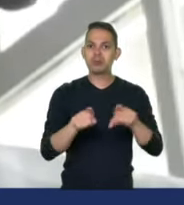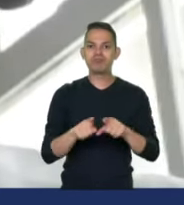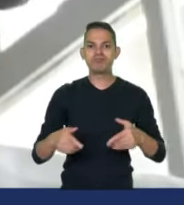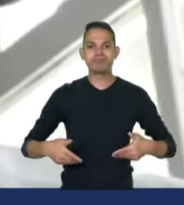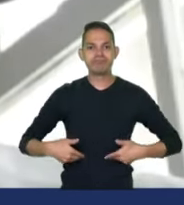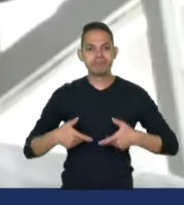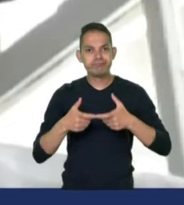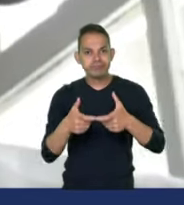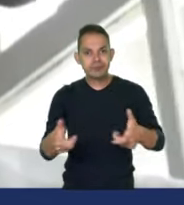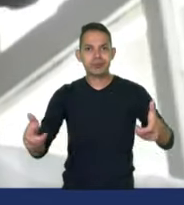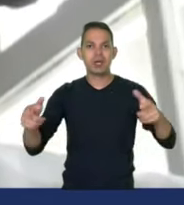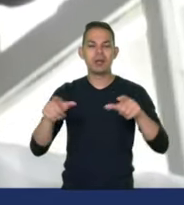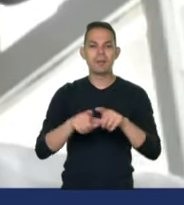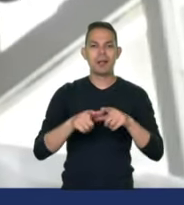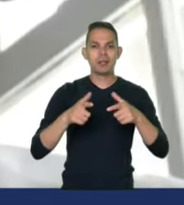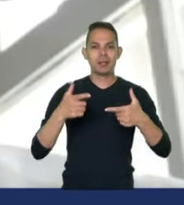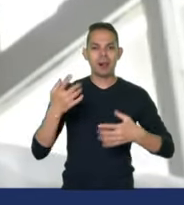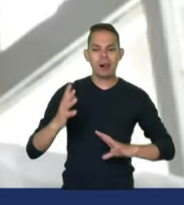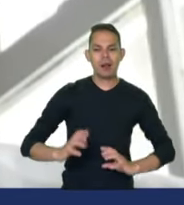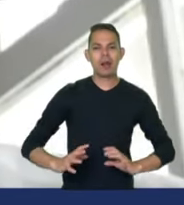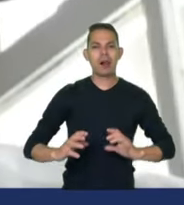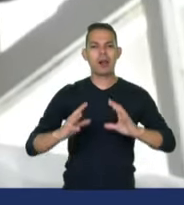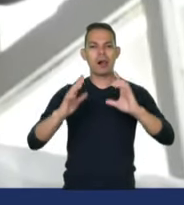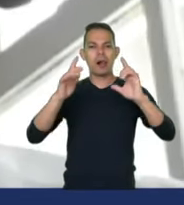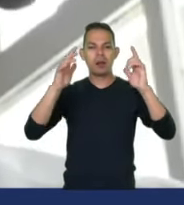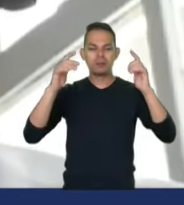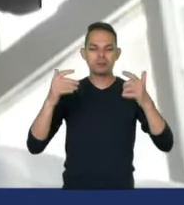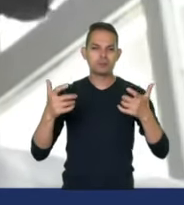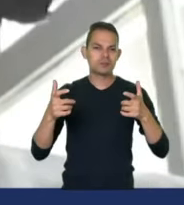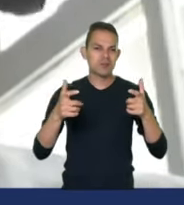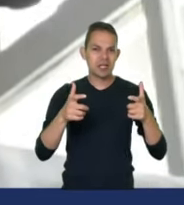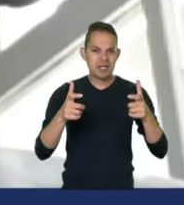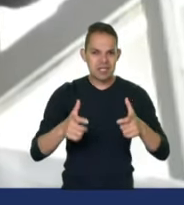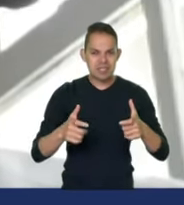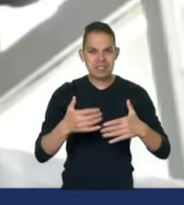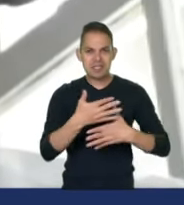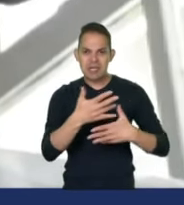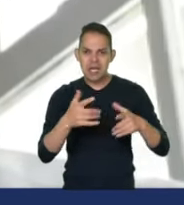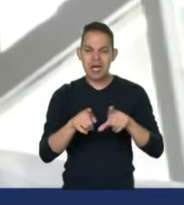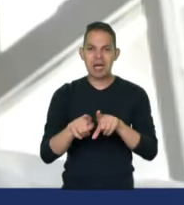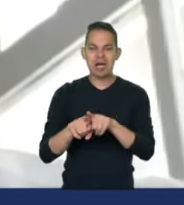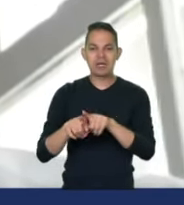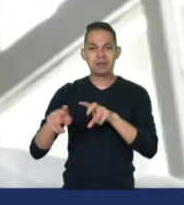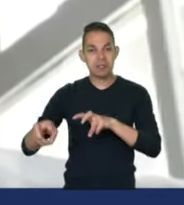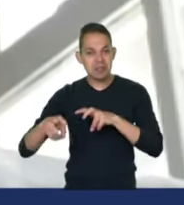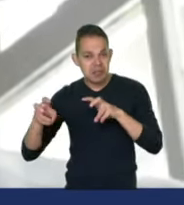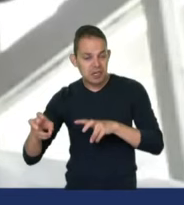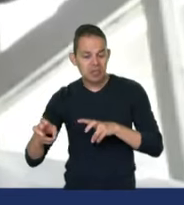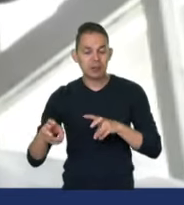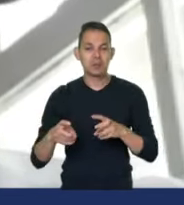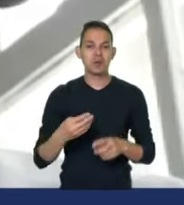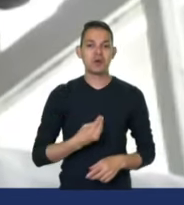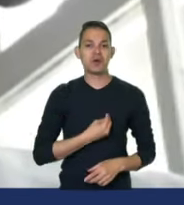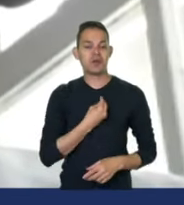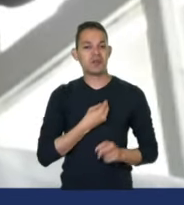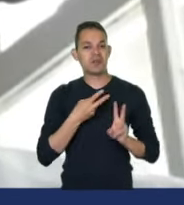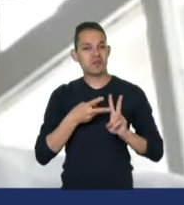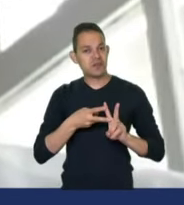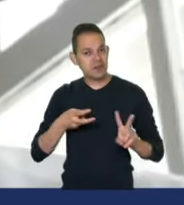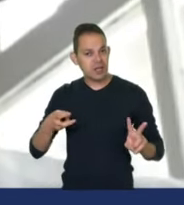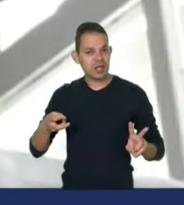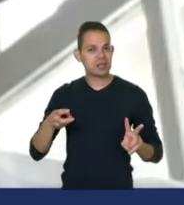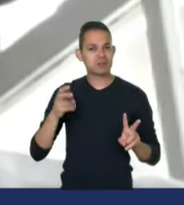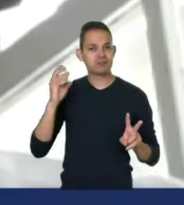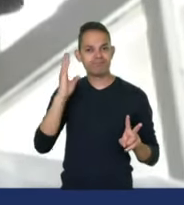na cidade e no campo, né, que tem dizimado comunidades indígenas e ceifado vidas por todo o território nacional.